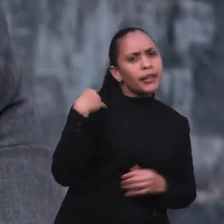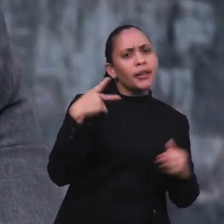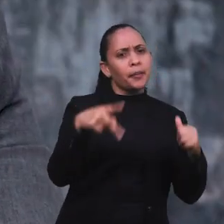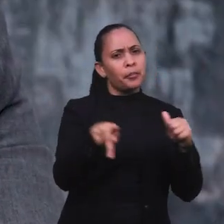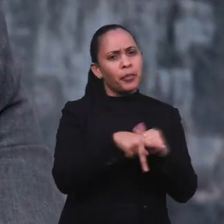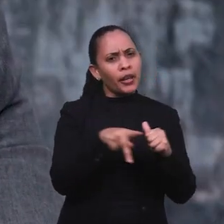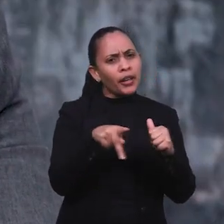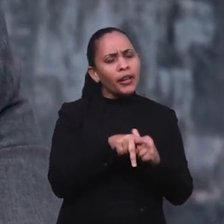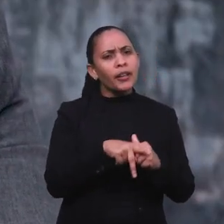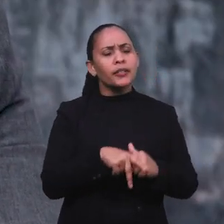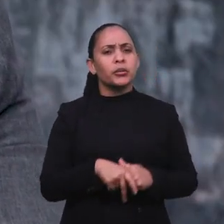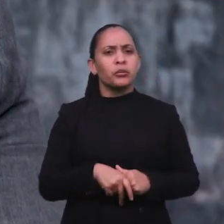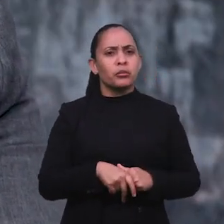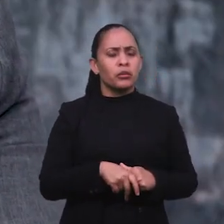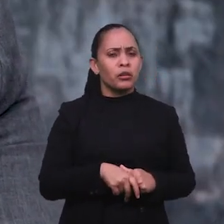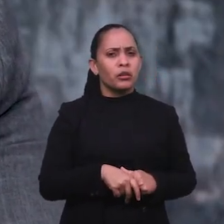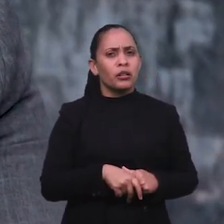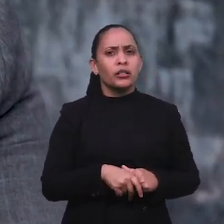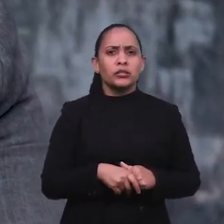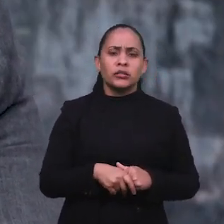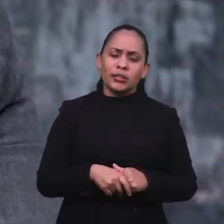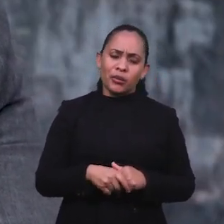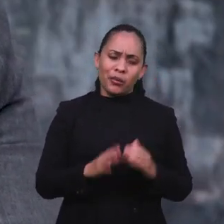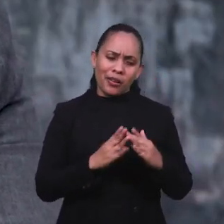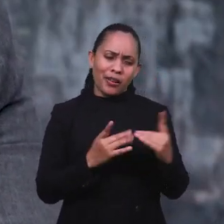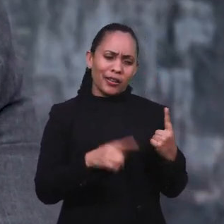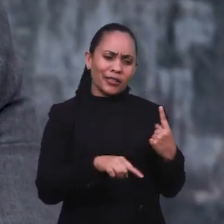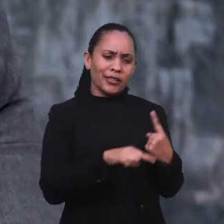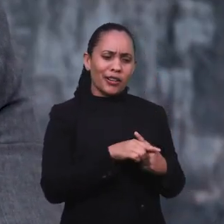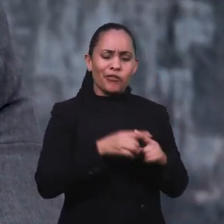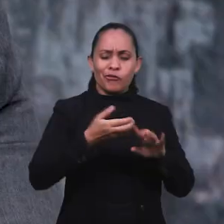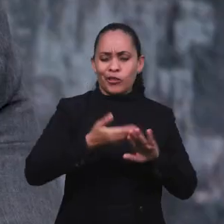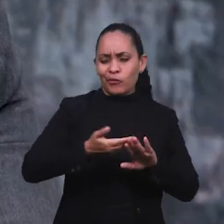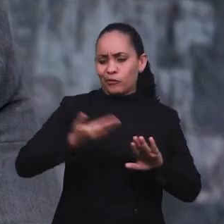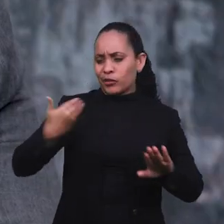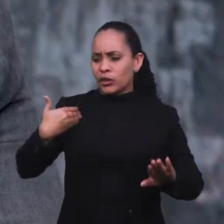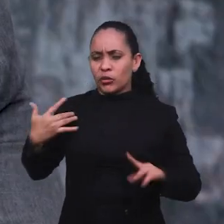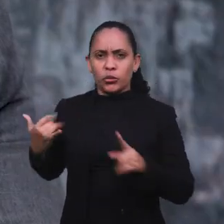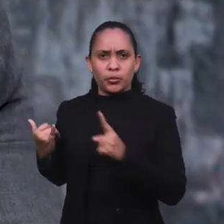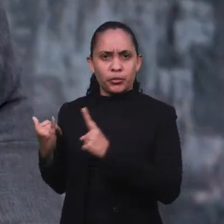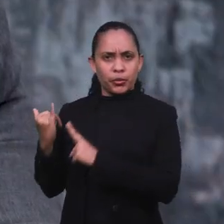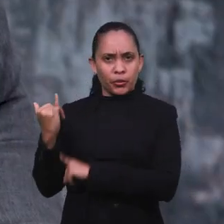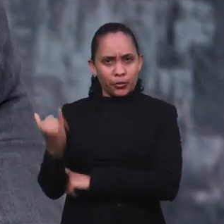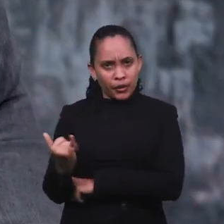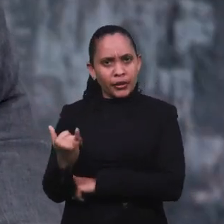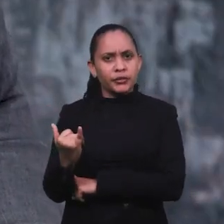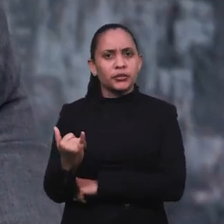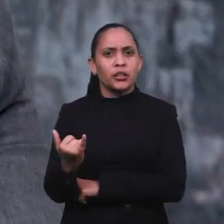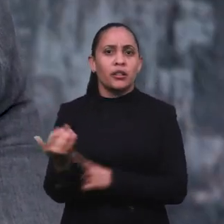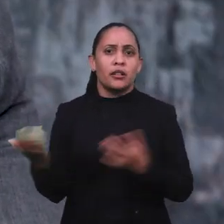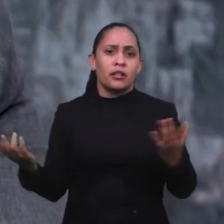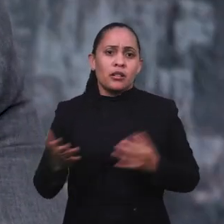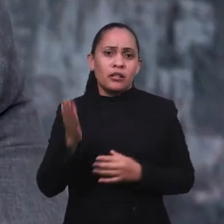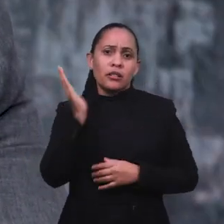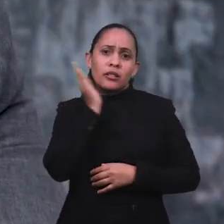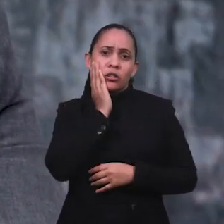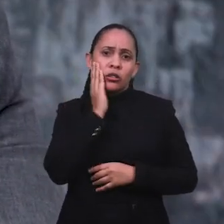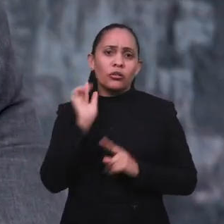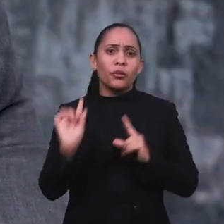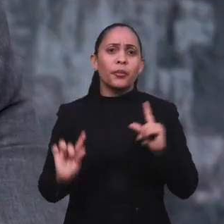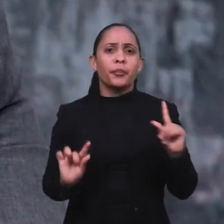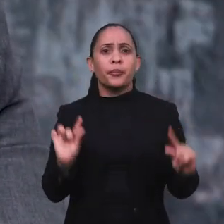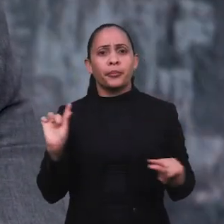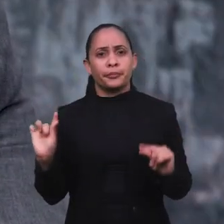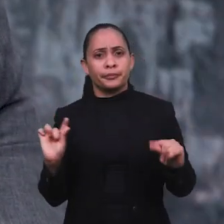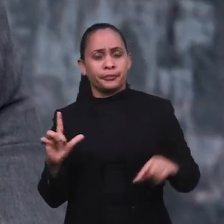o pastor Luiz Eugênio que vai falar. Então a igreja foi cada vez mais se afastando do profético, abrindo lugar para questões